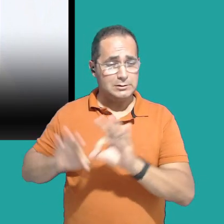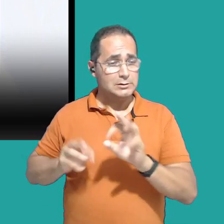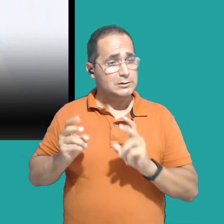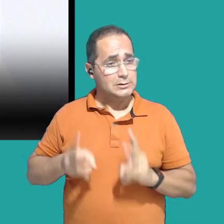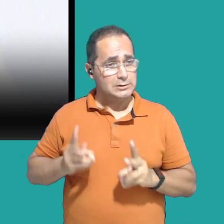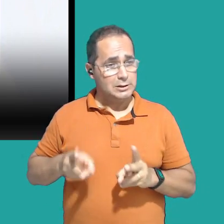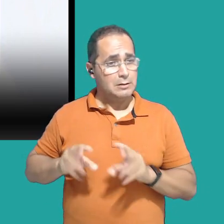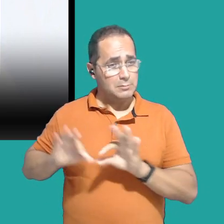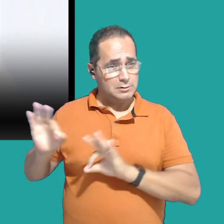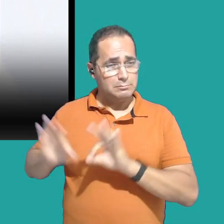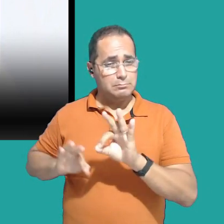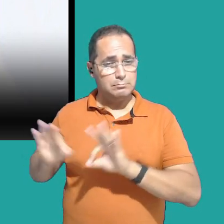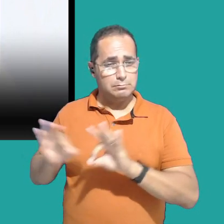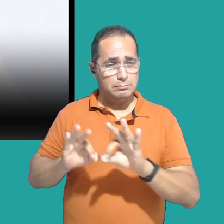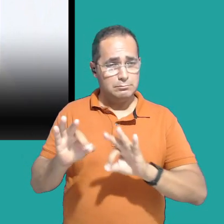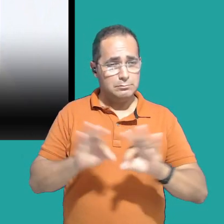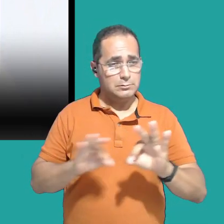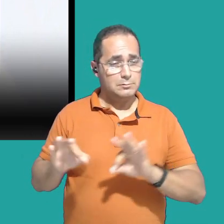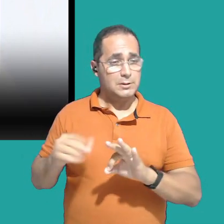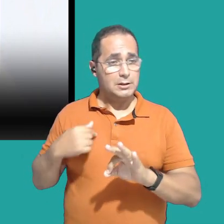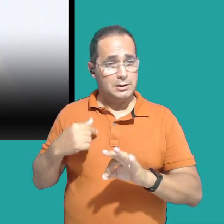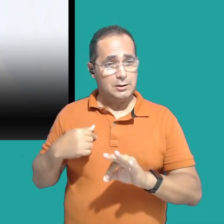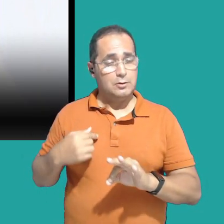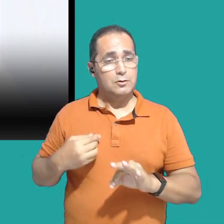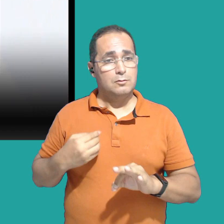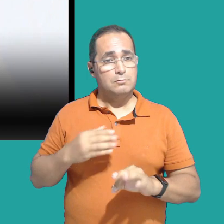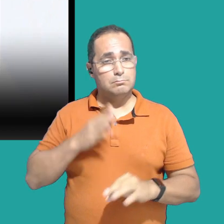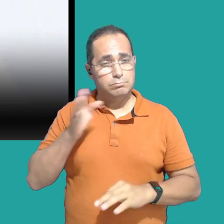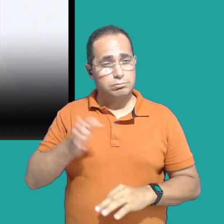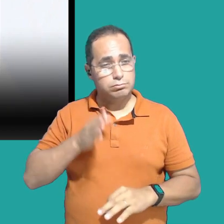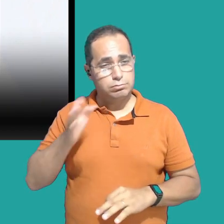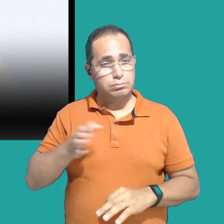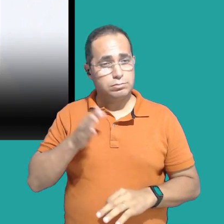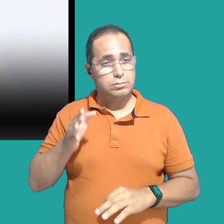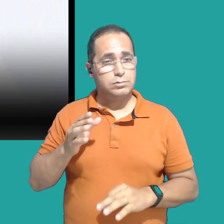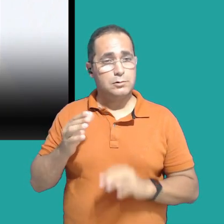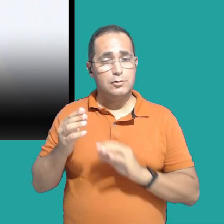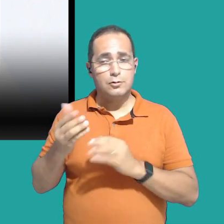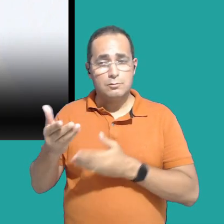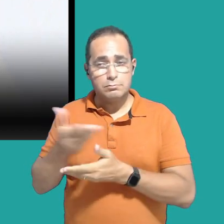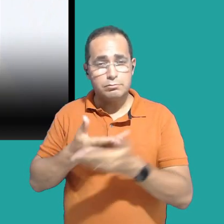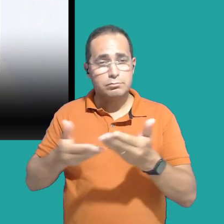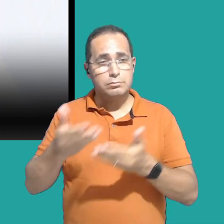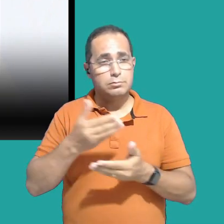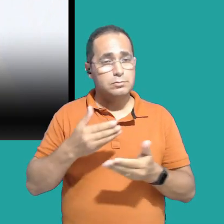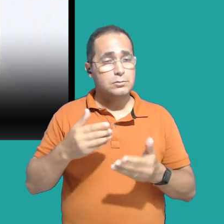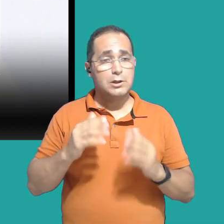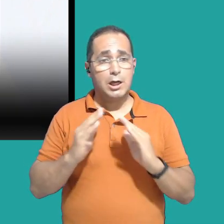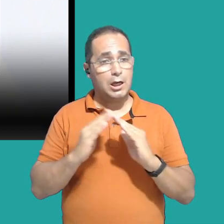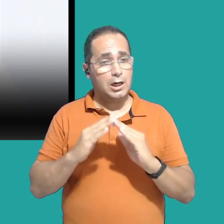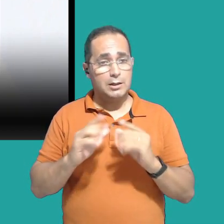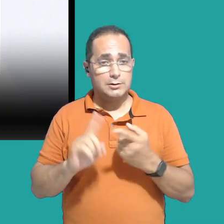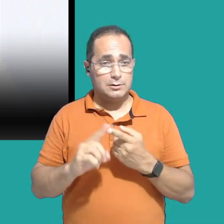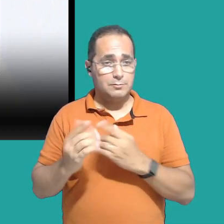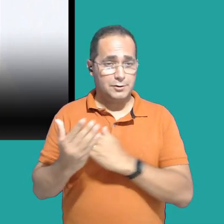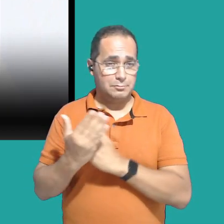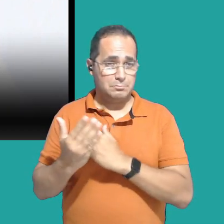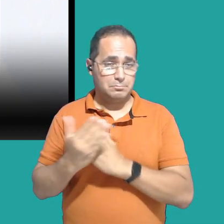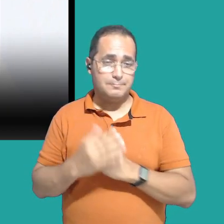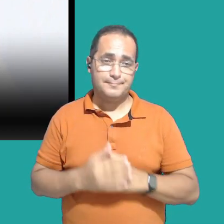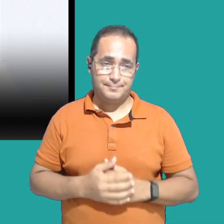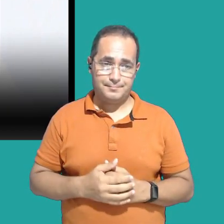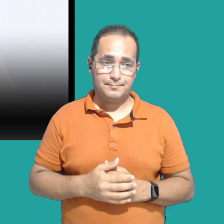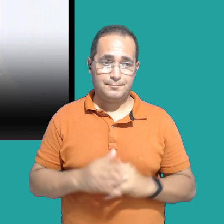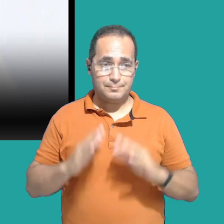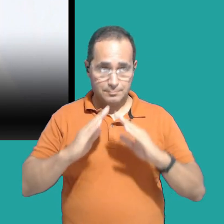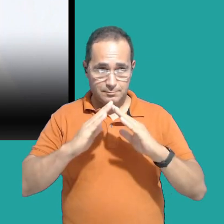família sempre preparou tudo, preparou todo o terreno, né, para que eu tivesse uma boa convivência com isso